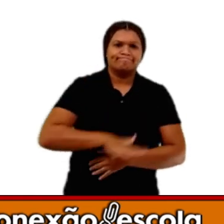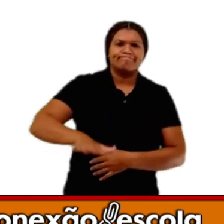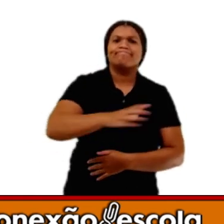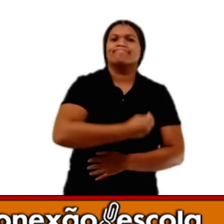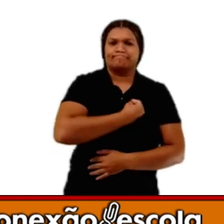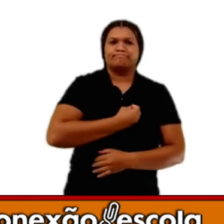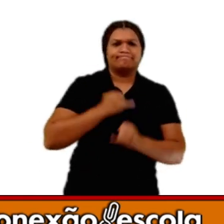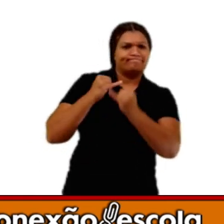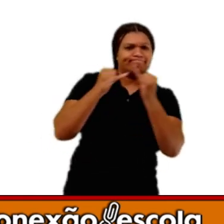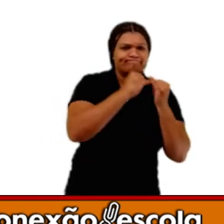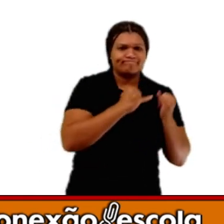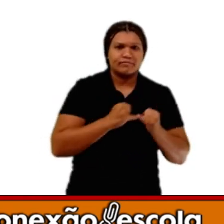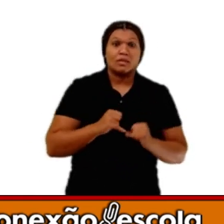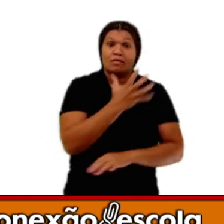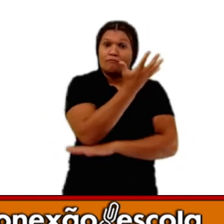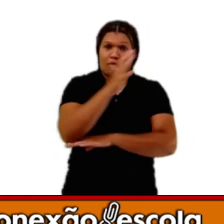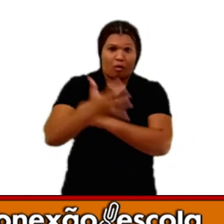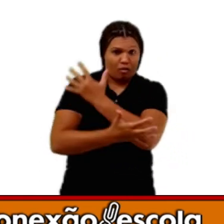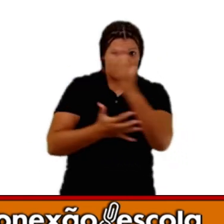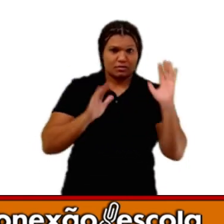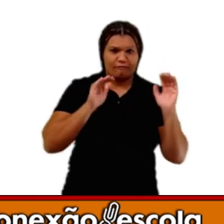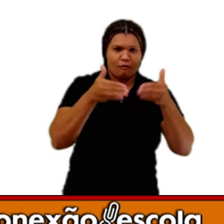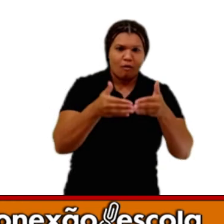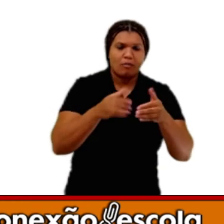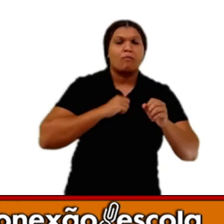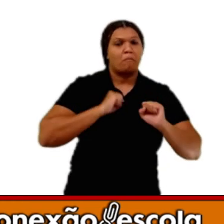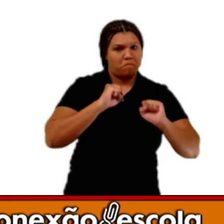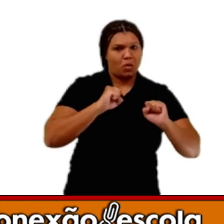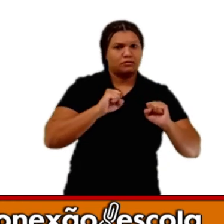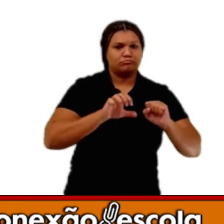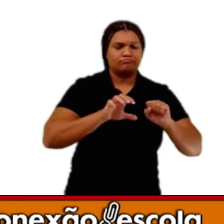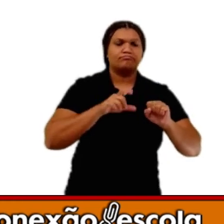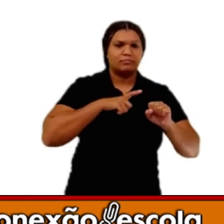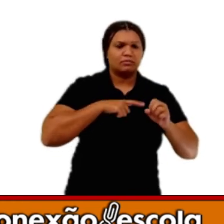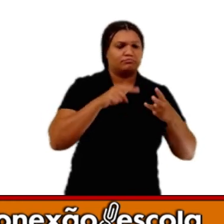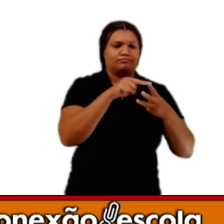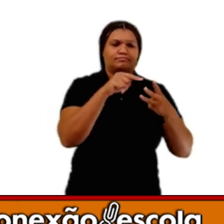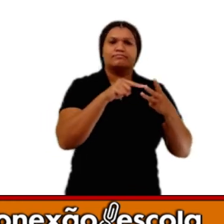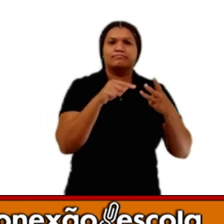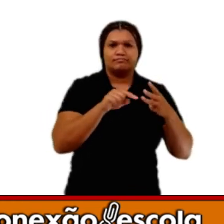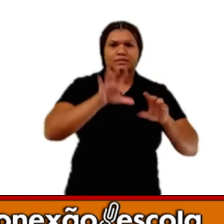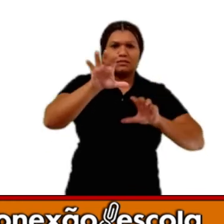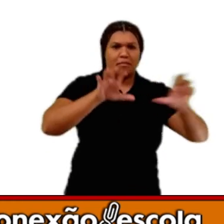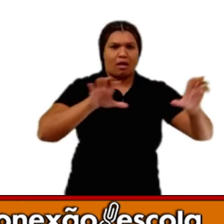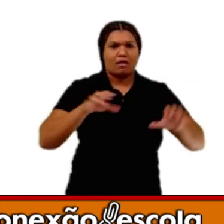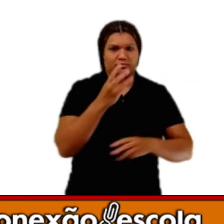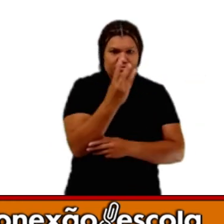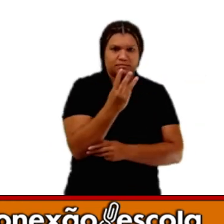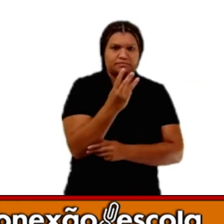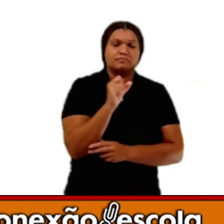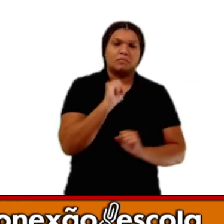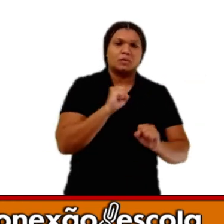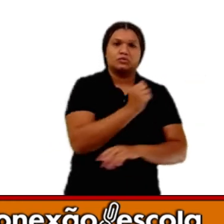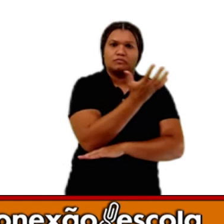semelhantes. O bioma de floresta, ele pode ser dividido em três. Ele pode ser compreendido, então, como o bioma de